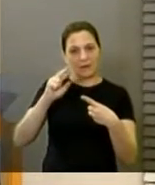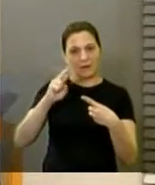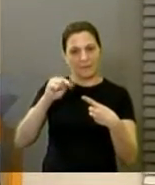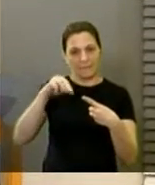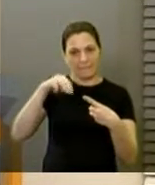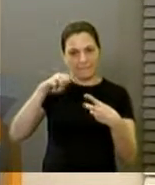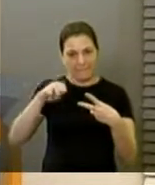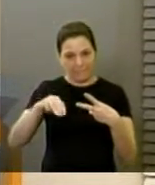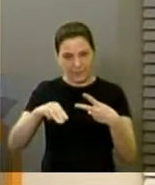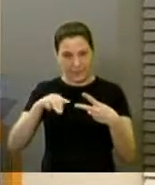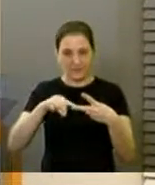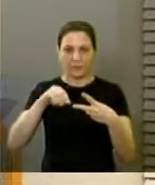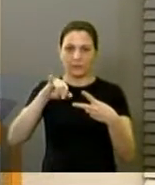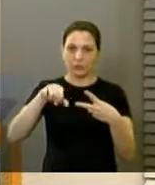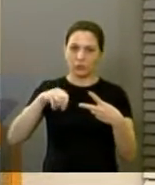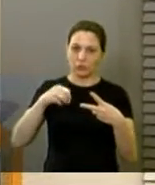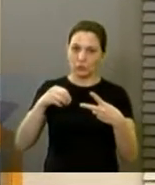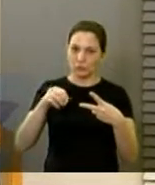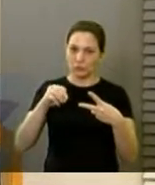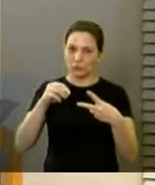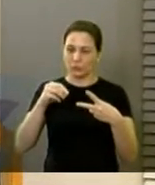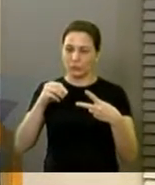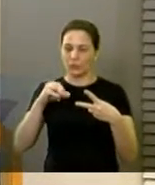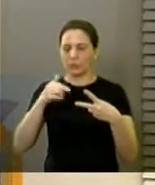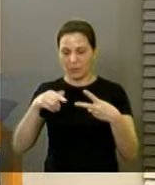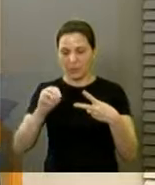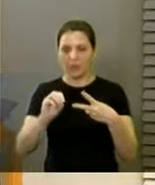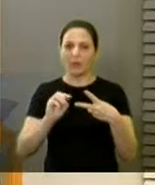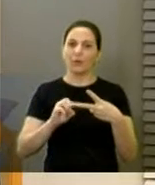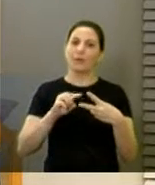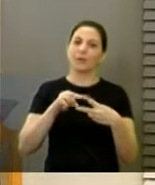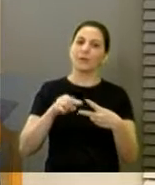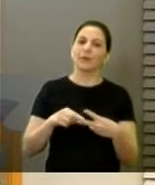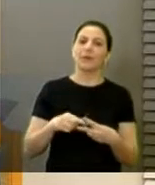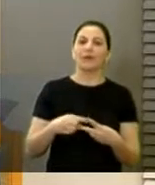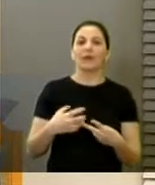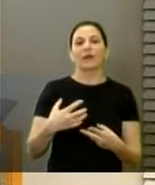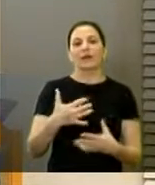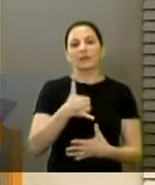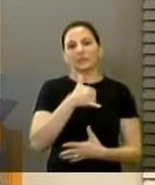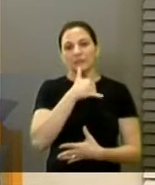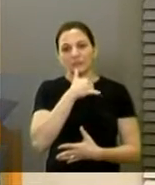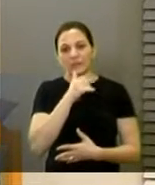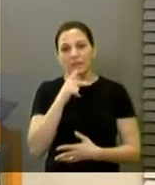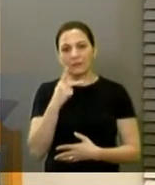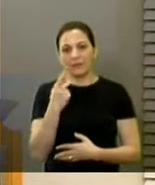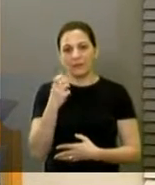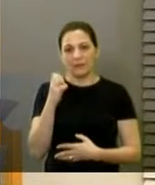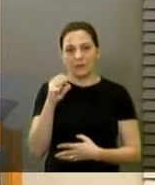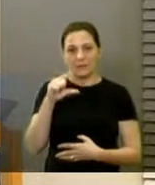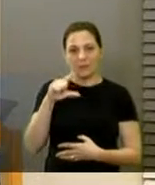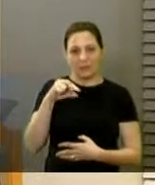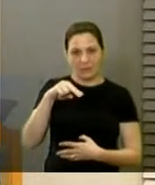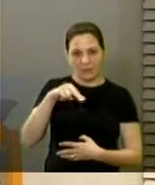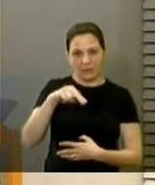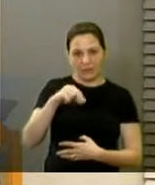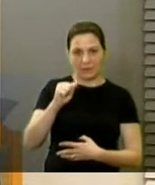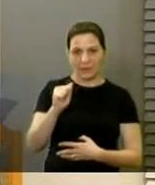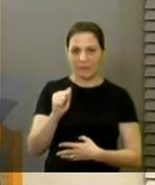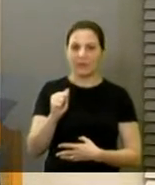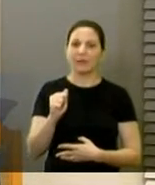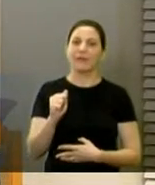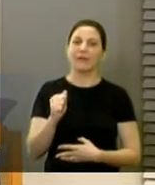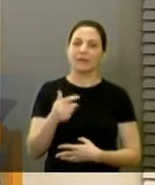deixar o pesar também da bancada pra helena que a nossa amiga da da